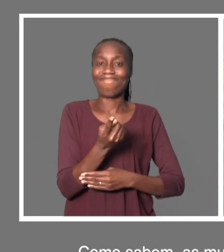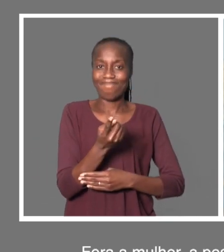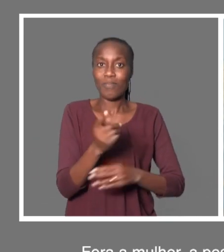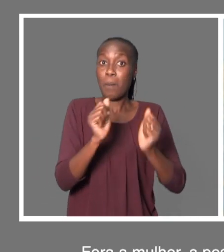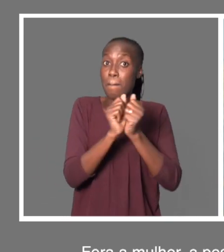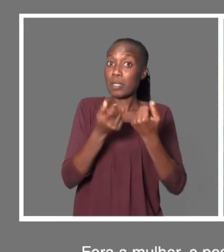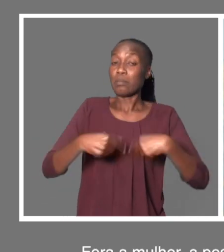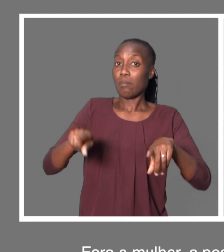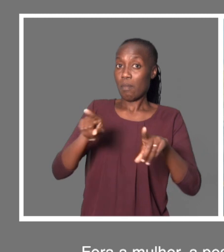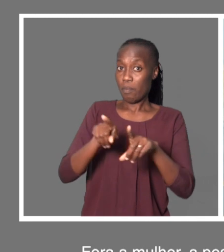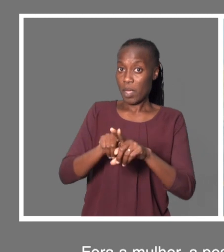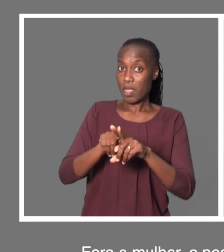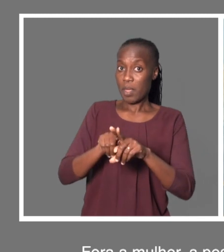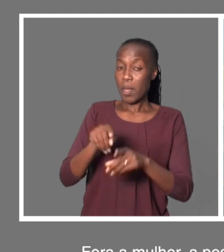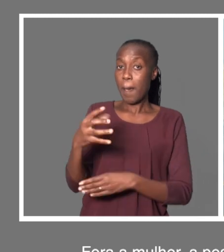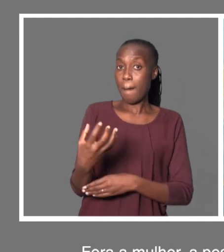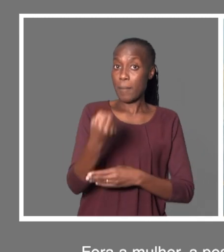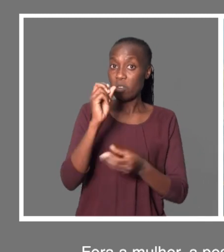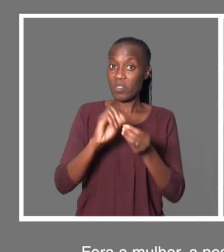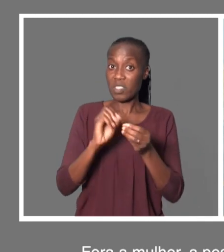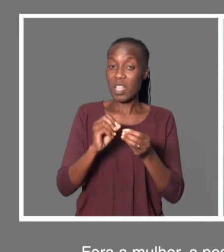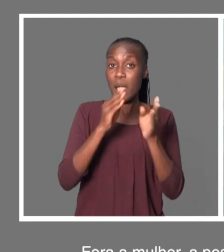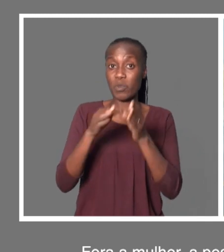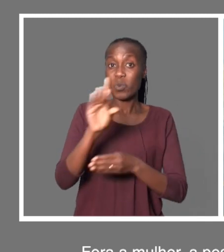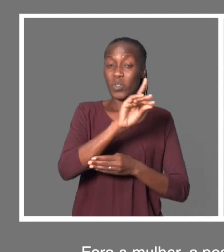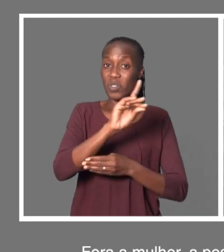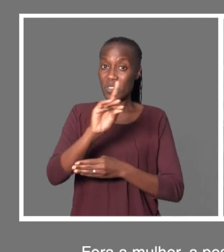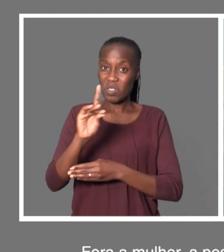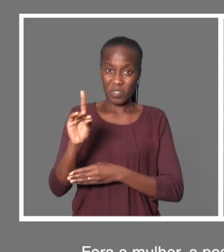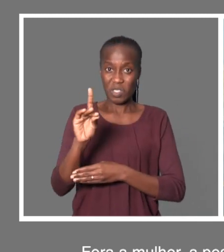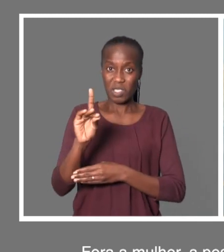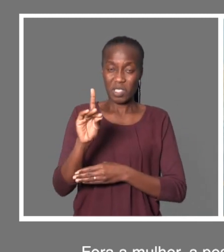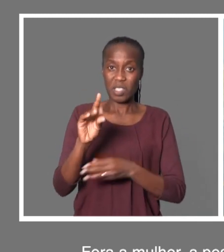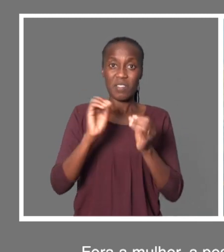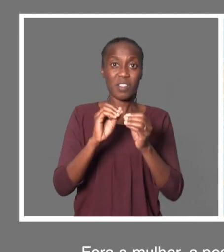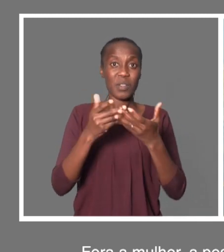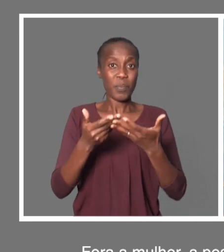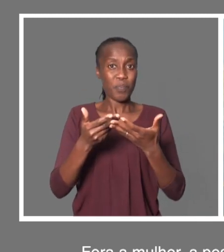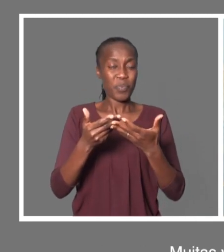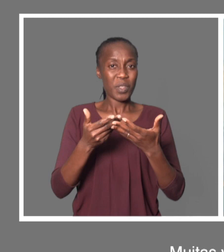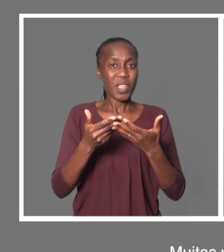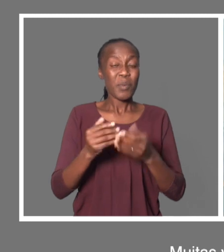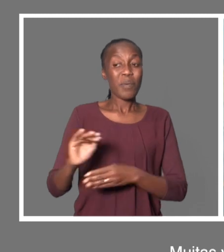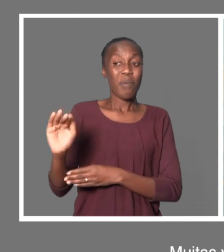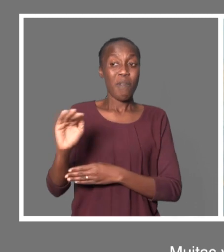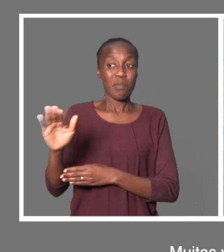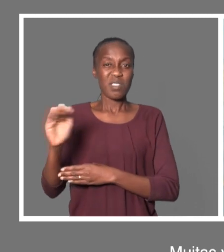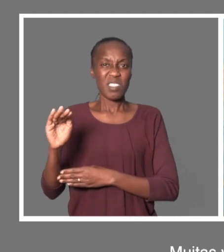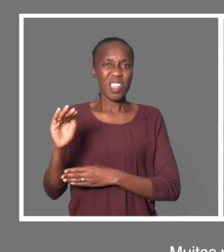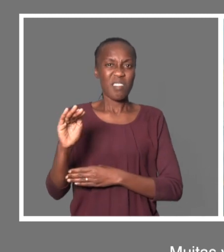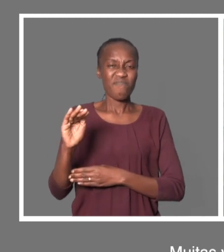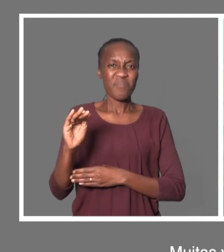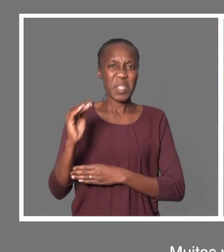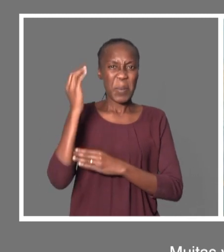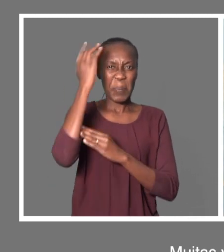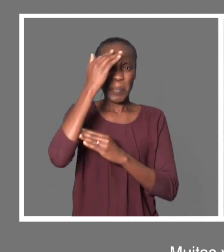fracos mas também fora da mulher e as pessoas com deficiência muito em particular disso que algumas vezes